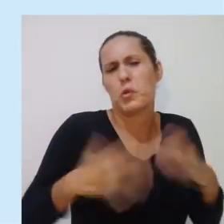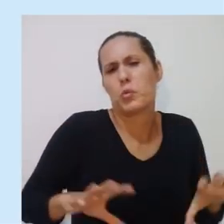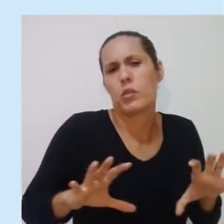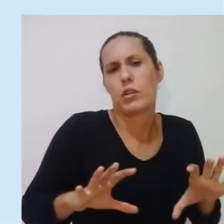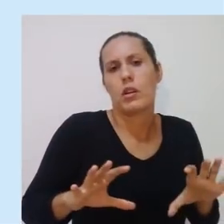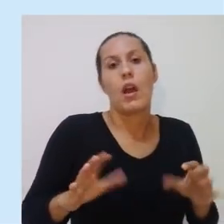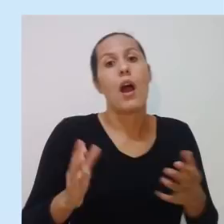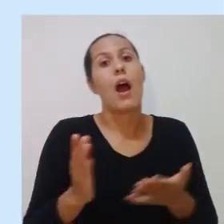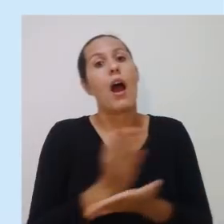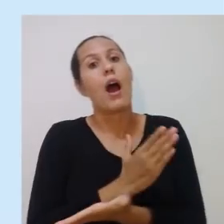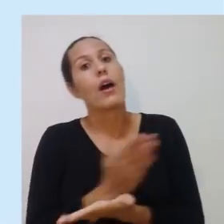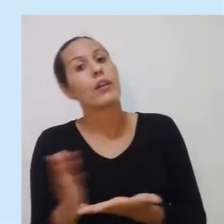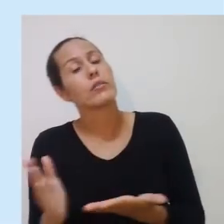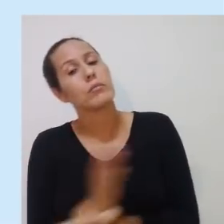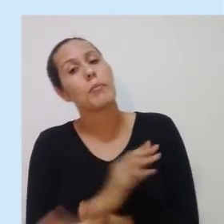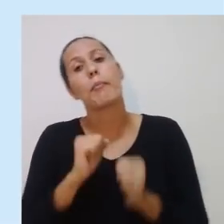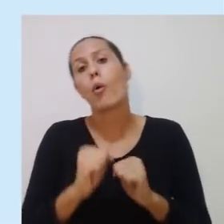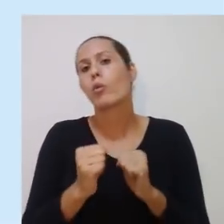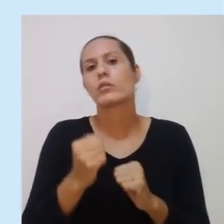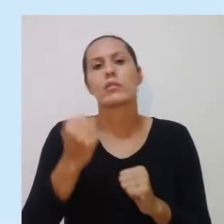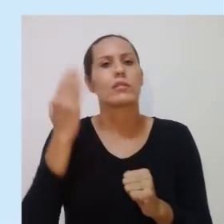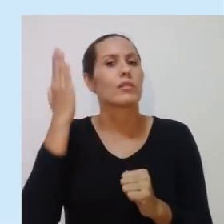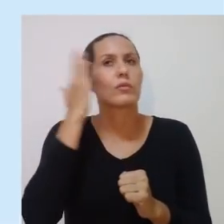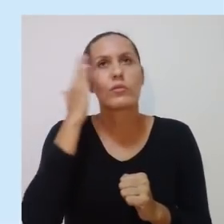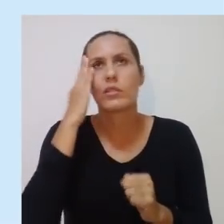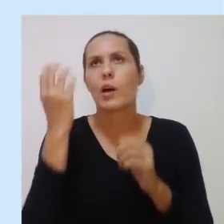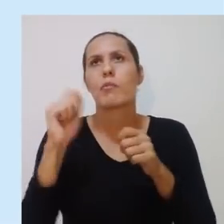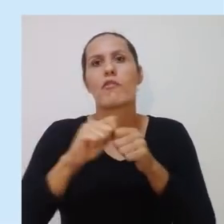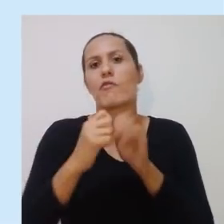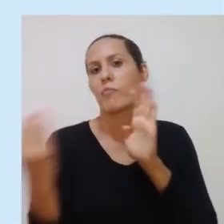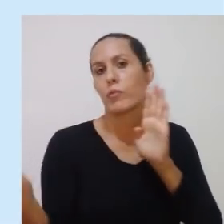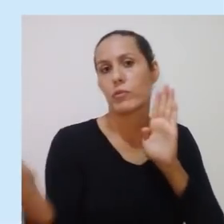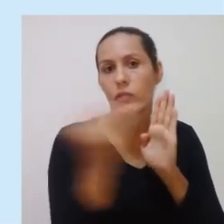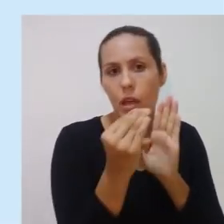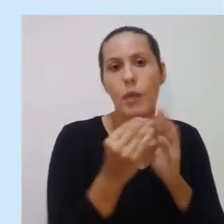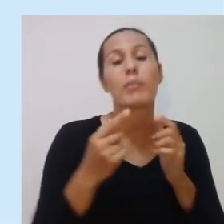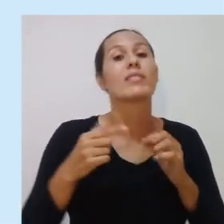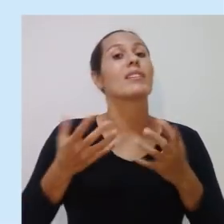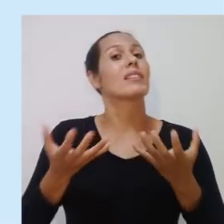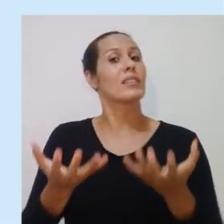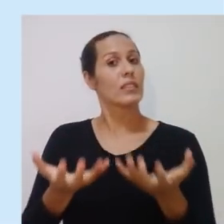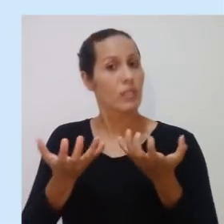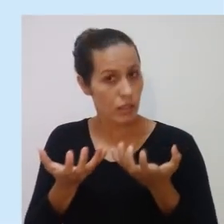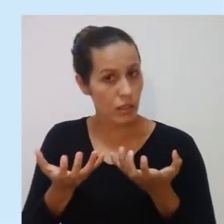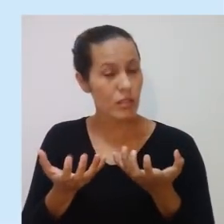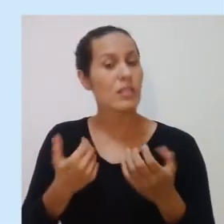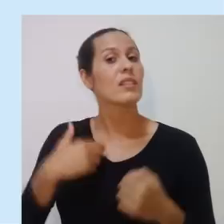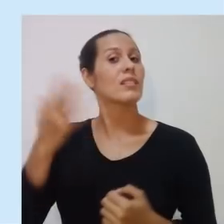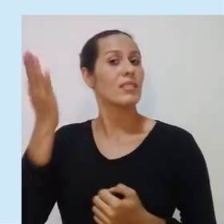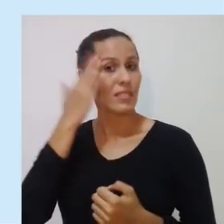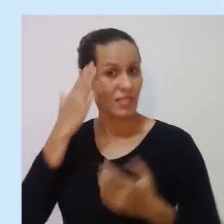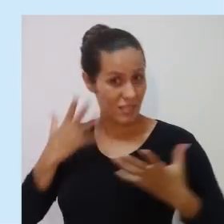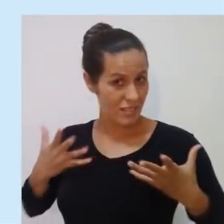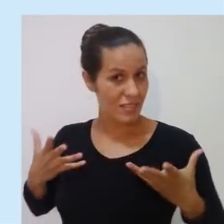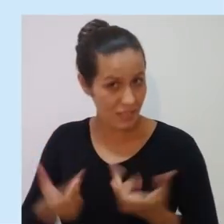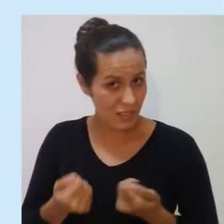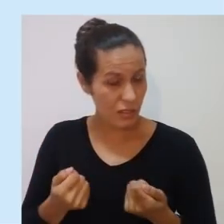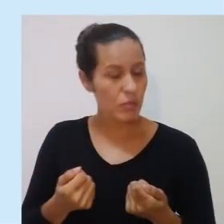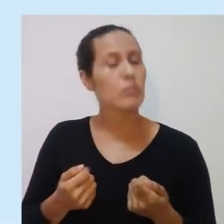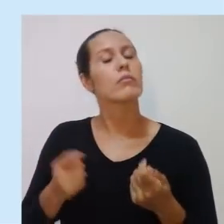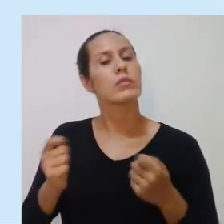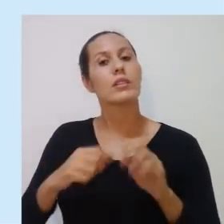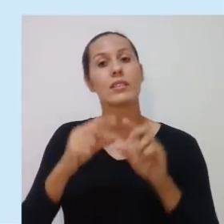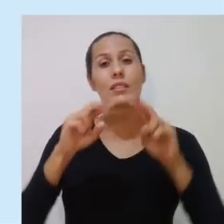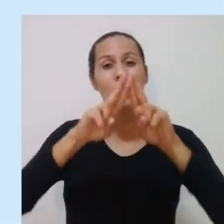vezes o autor não sabe fazer esse resumo no título. Mas se ele quer fazer e se ele sabe,